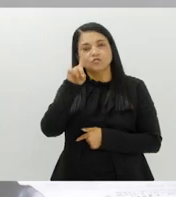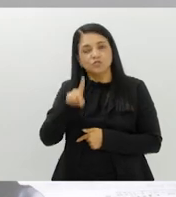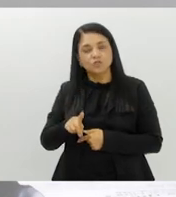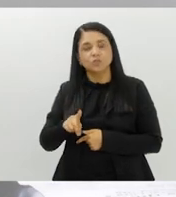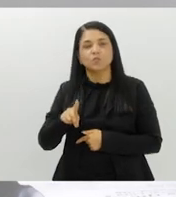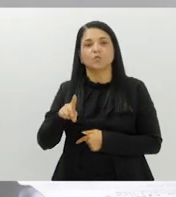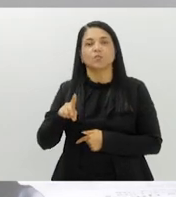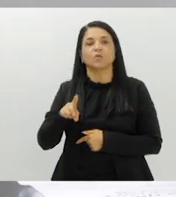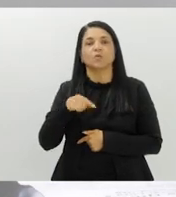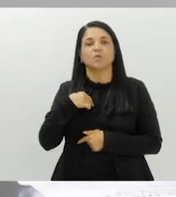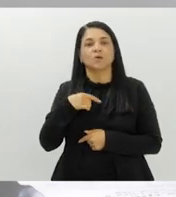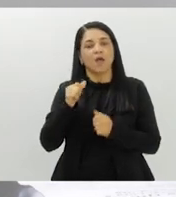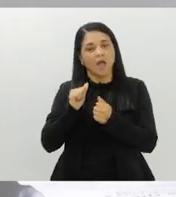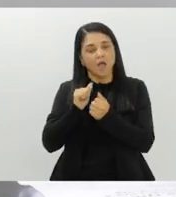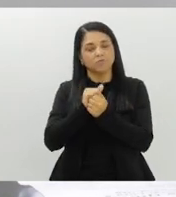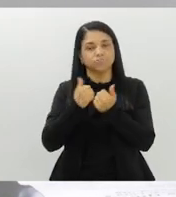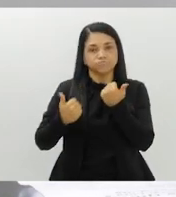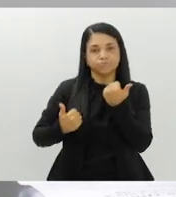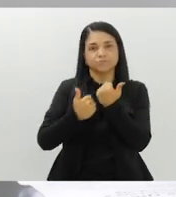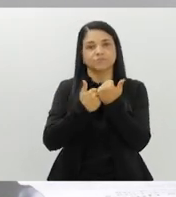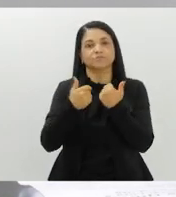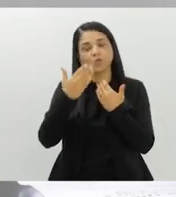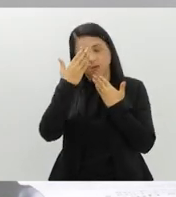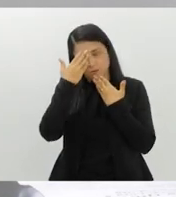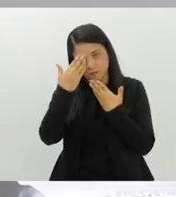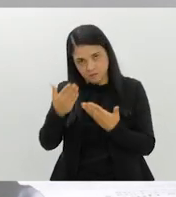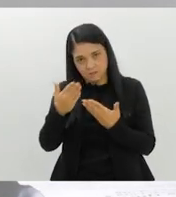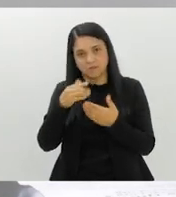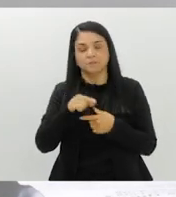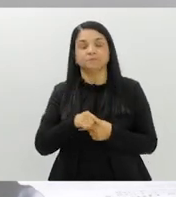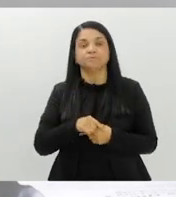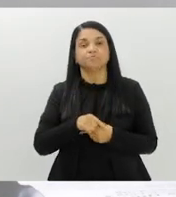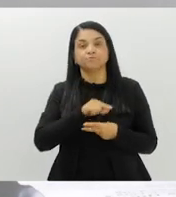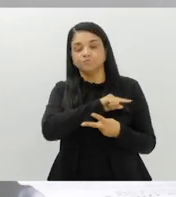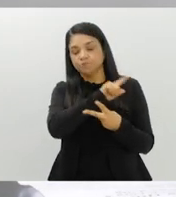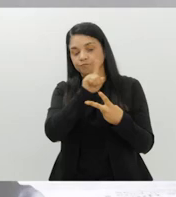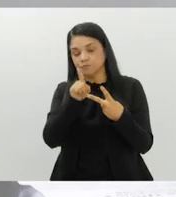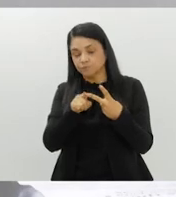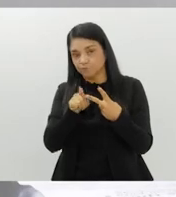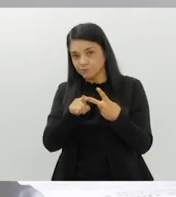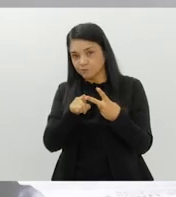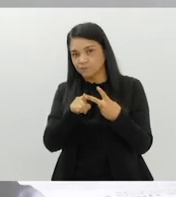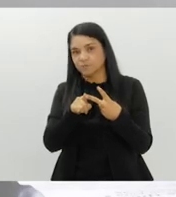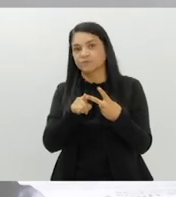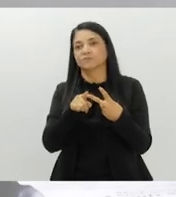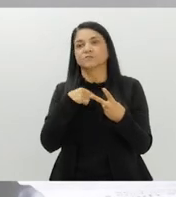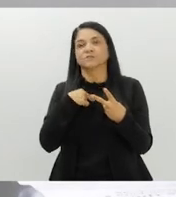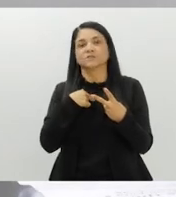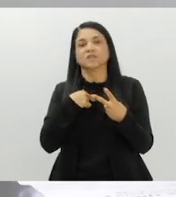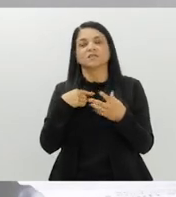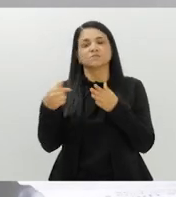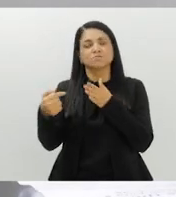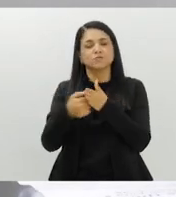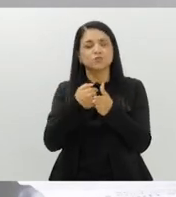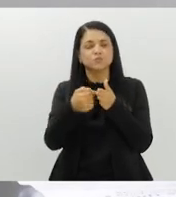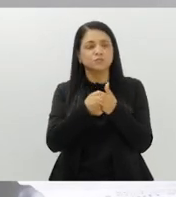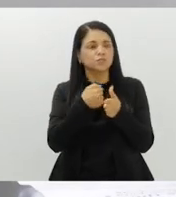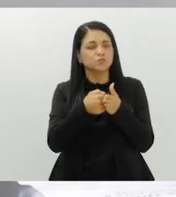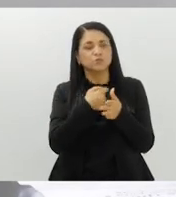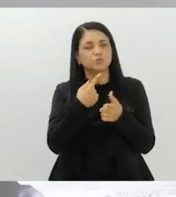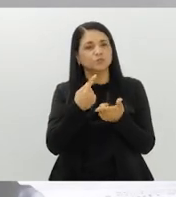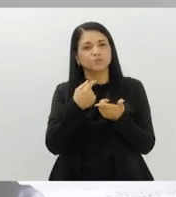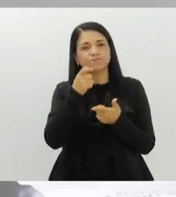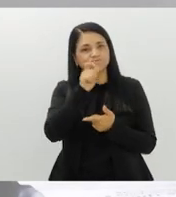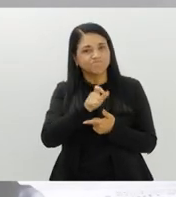está aqui também meu agradecimento. E, por último, para concluir, muitas vezes as pessoas perguntam assim, mas, afinal de